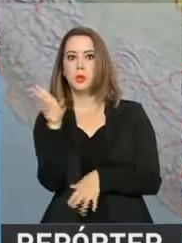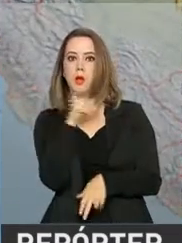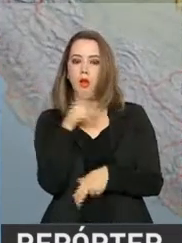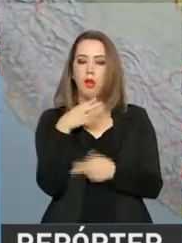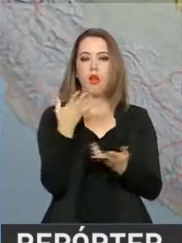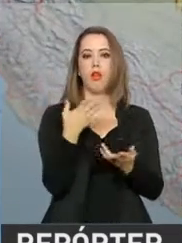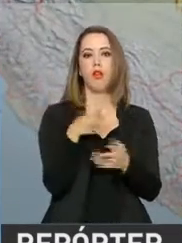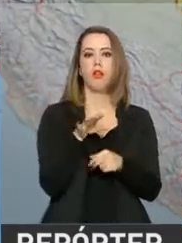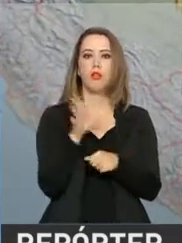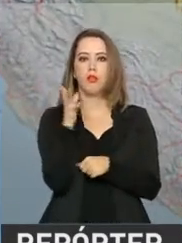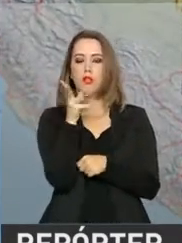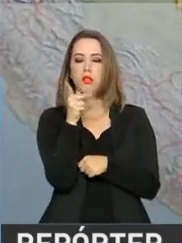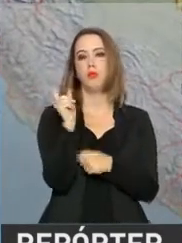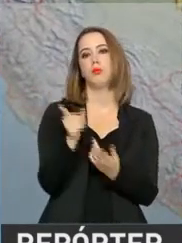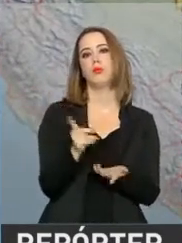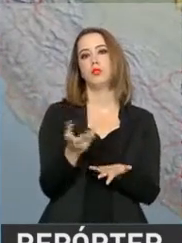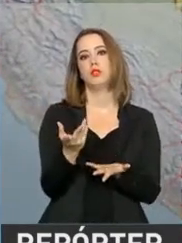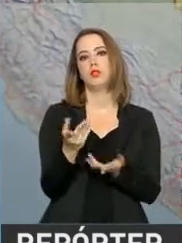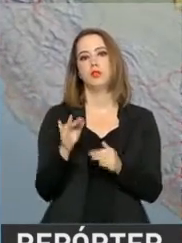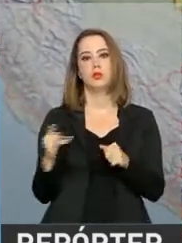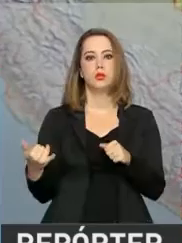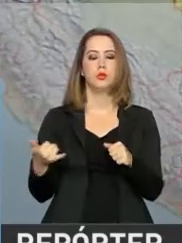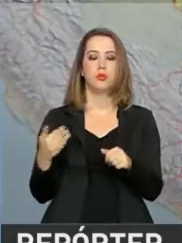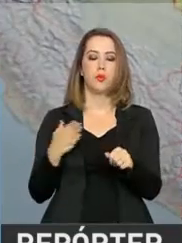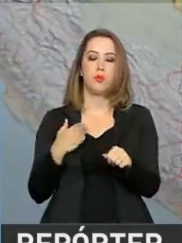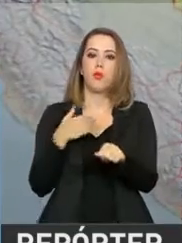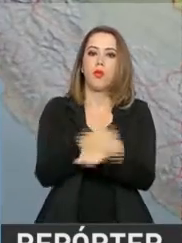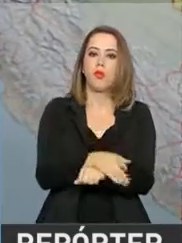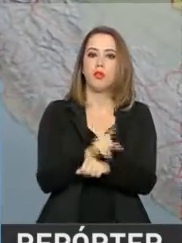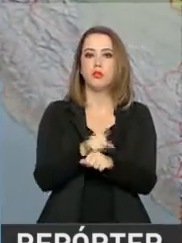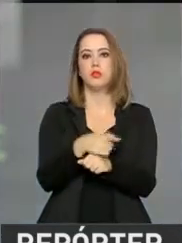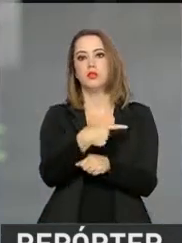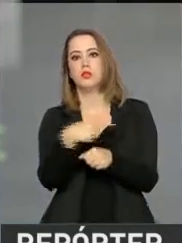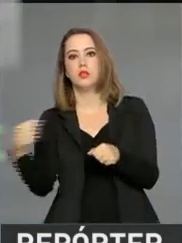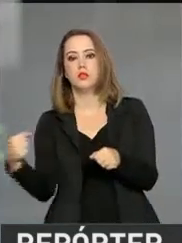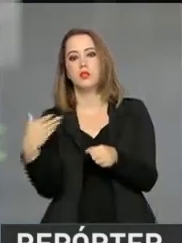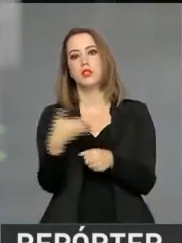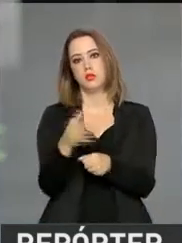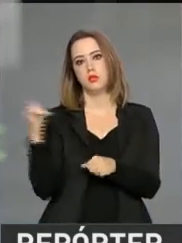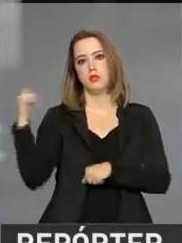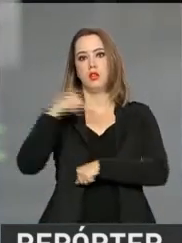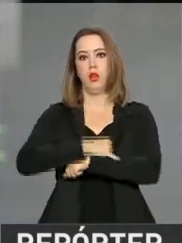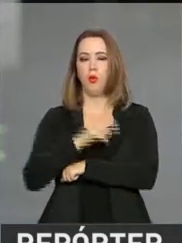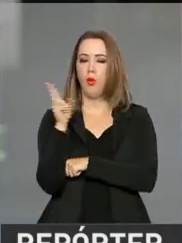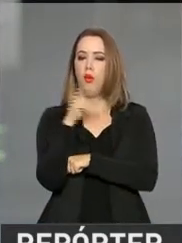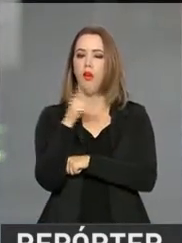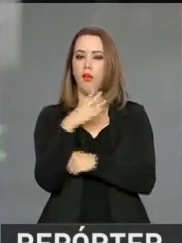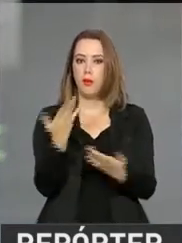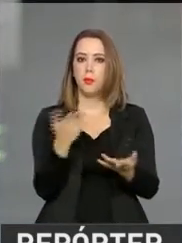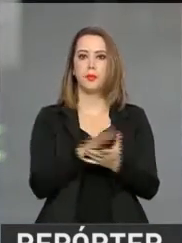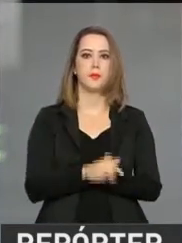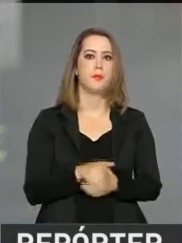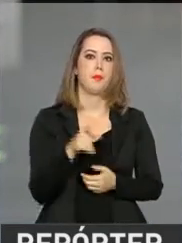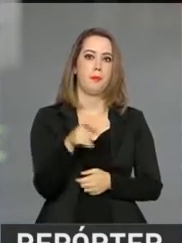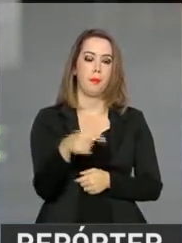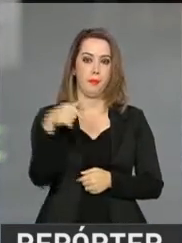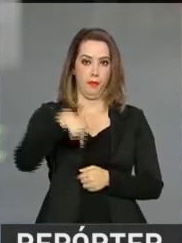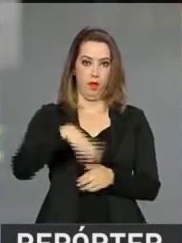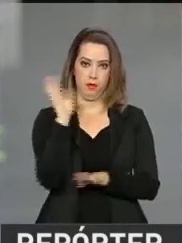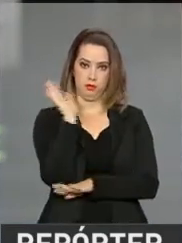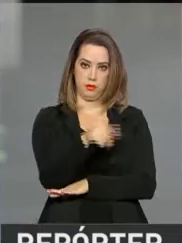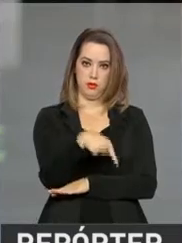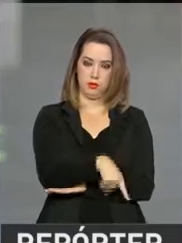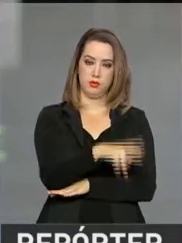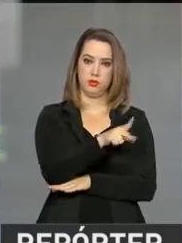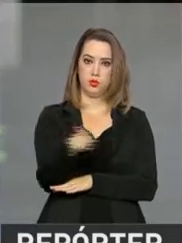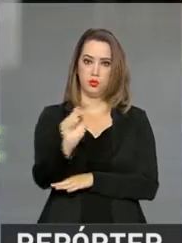no embarque e desembarque haverá todo o tratamento especial já agora à tarde aqui no palácio do planalto o presidente em exercício